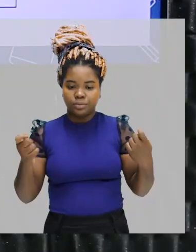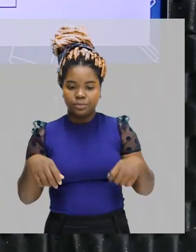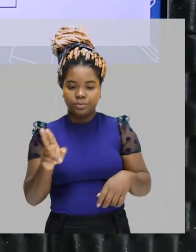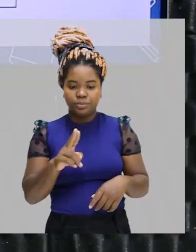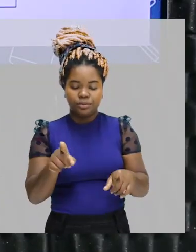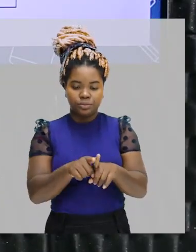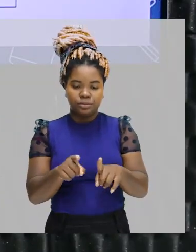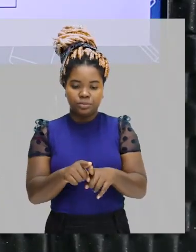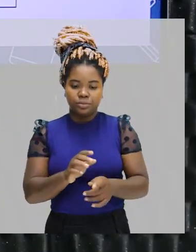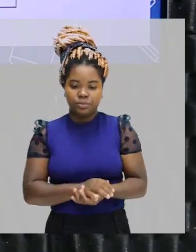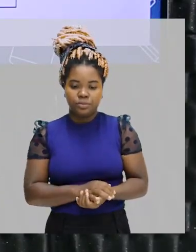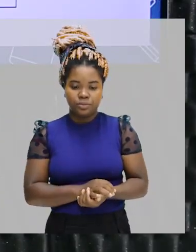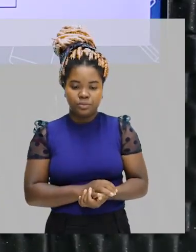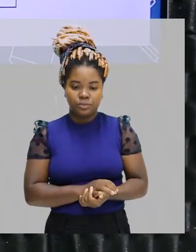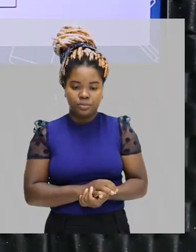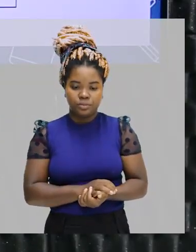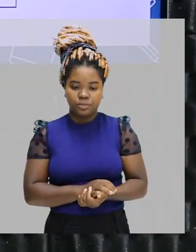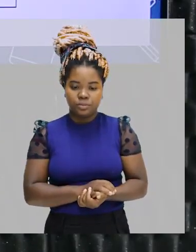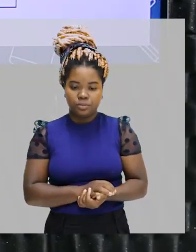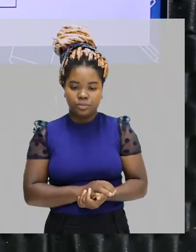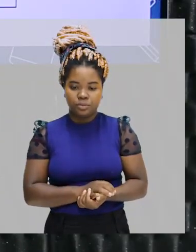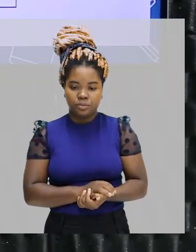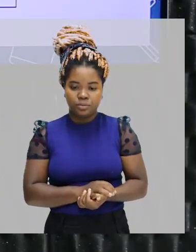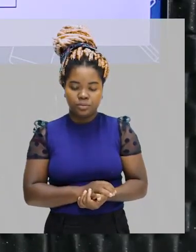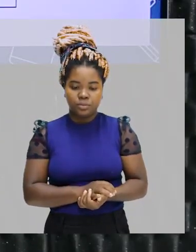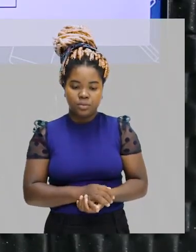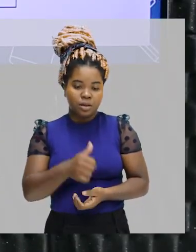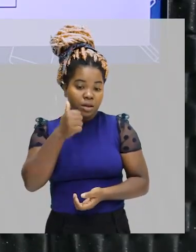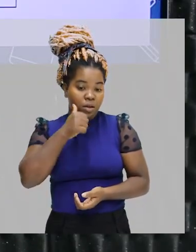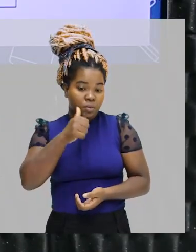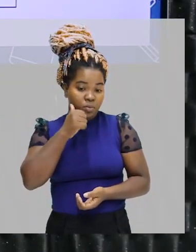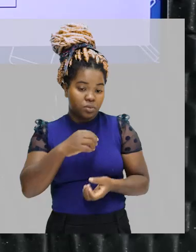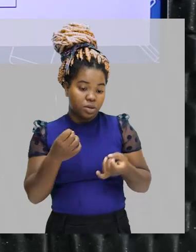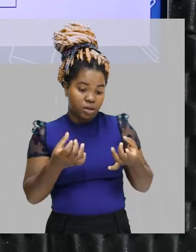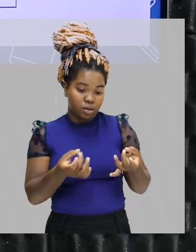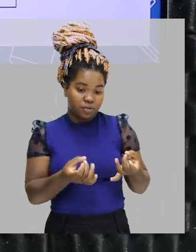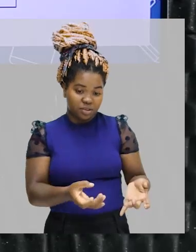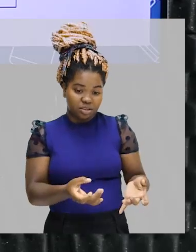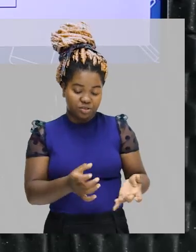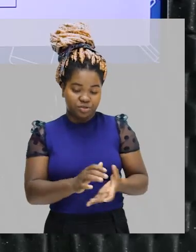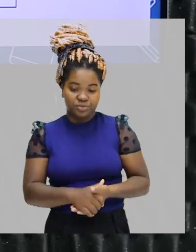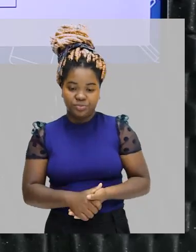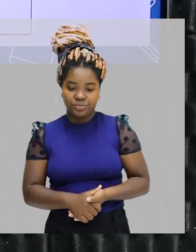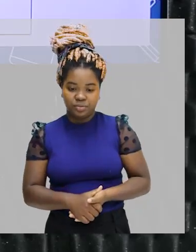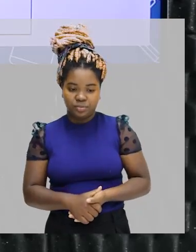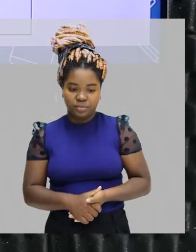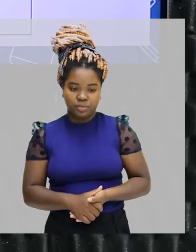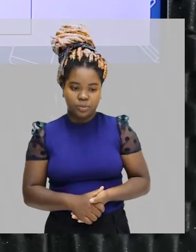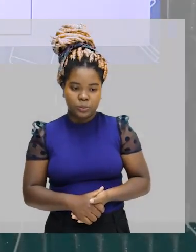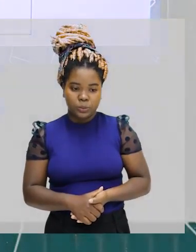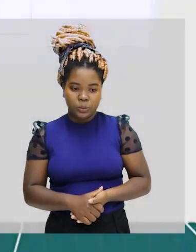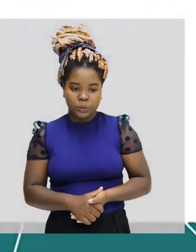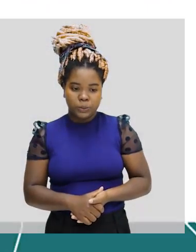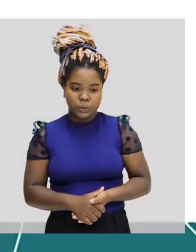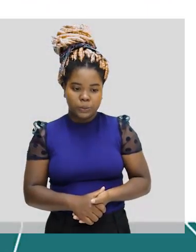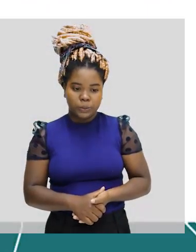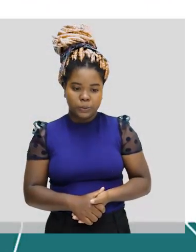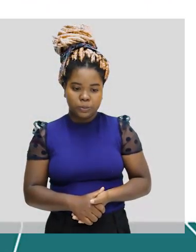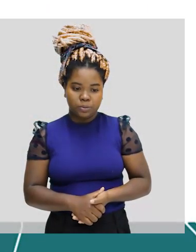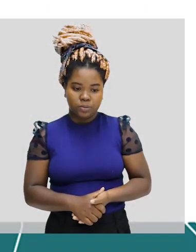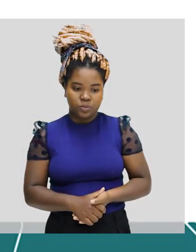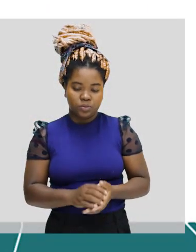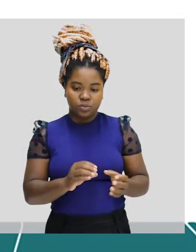usar também saleswoman, a mulher das vendas ou a mulher que vende para dizer vendedora. E